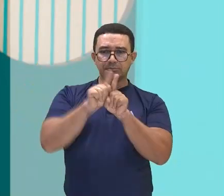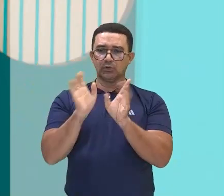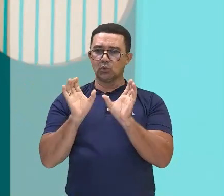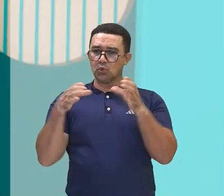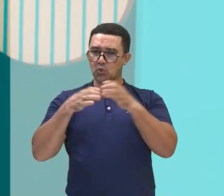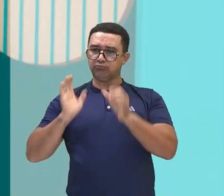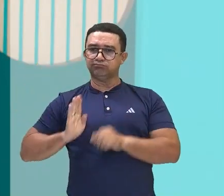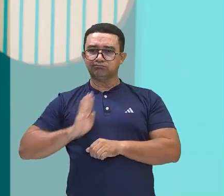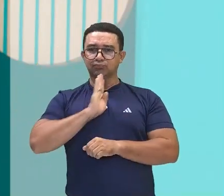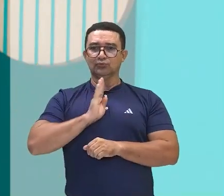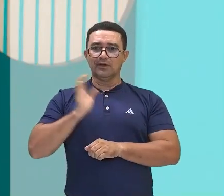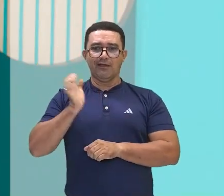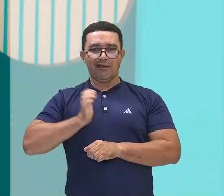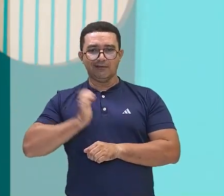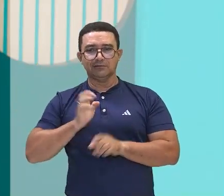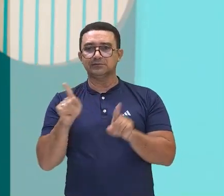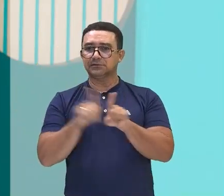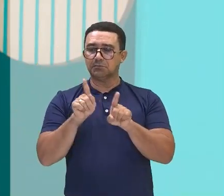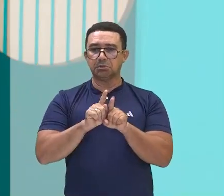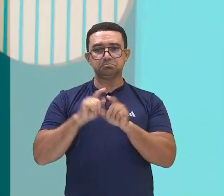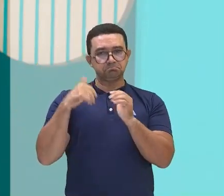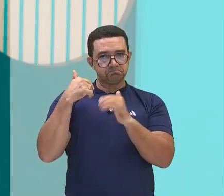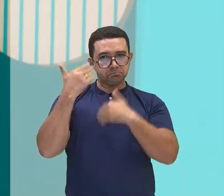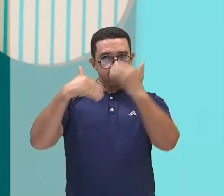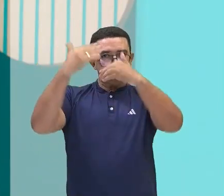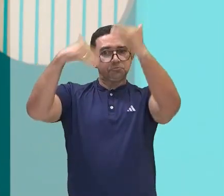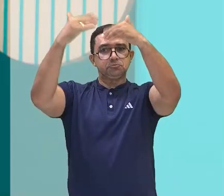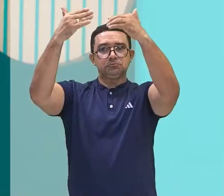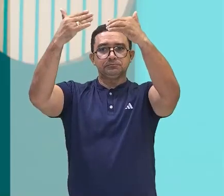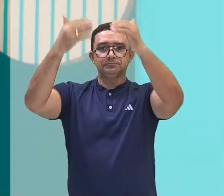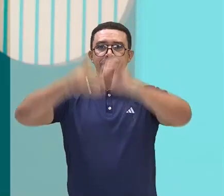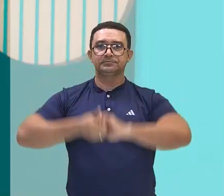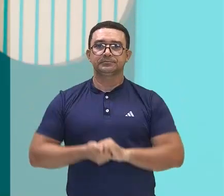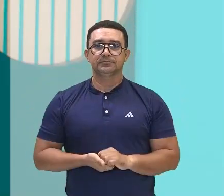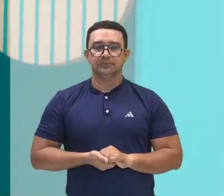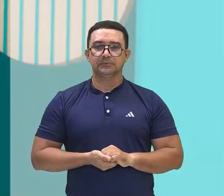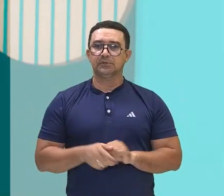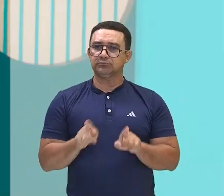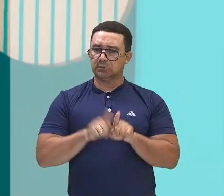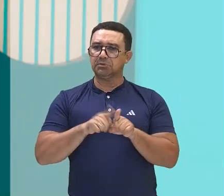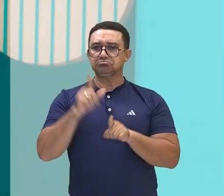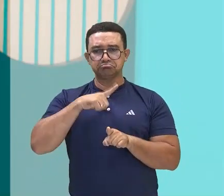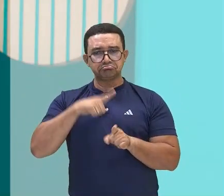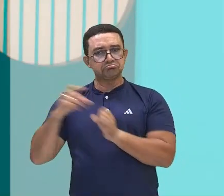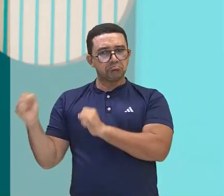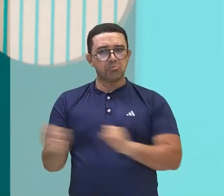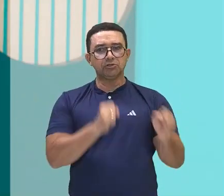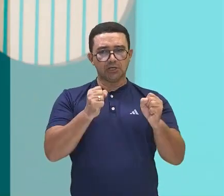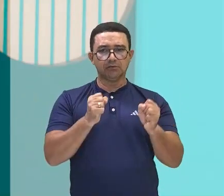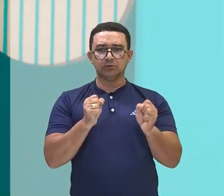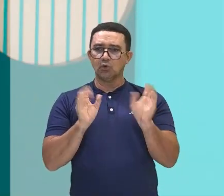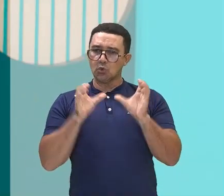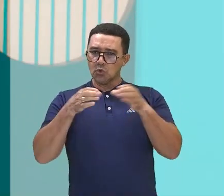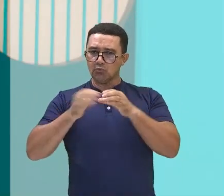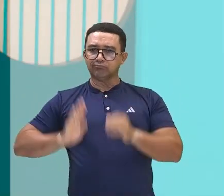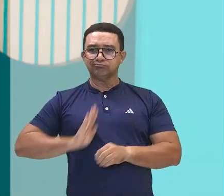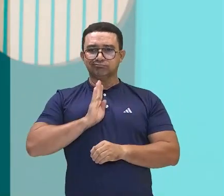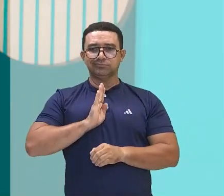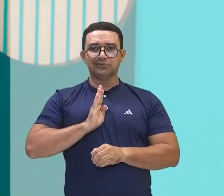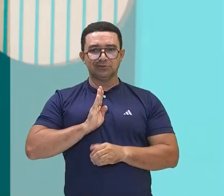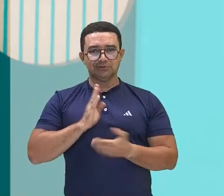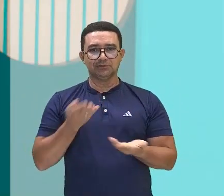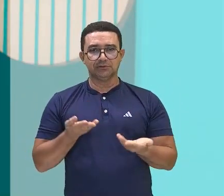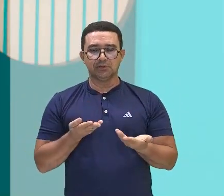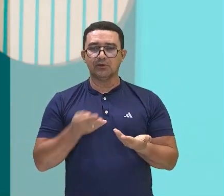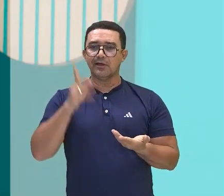burguesas tendo a ascensão, ou seja, se elevando mesmo, tomando o poder. Então, tudo isso vai se voltar ali para a